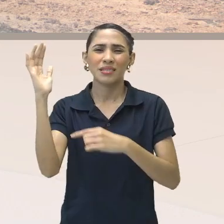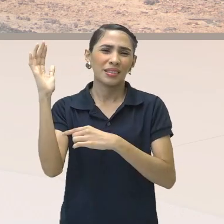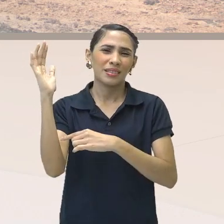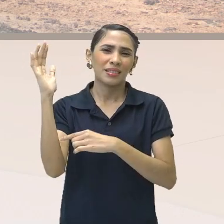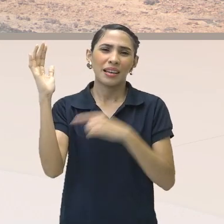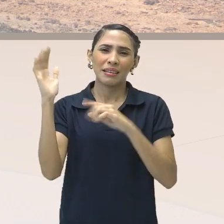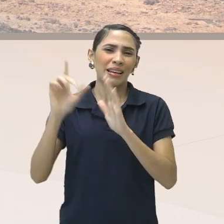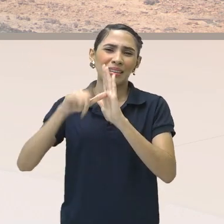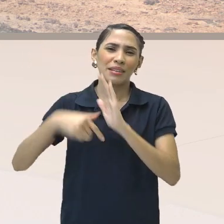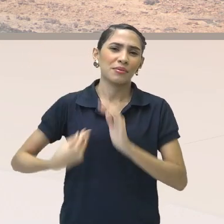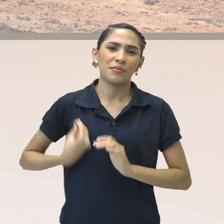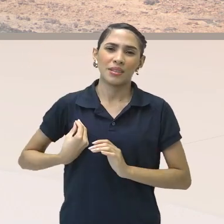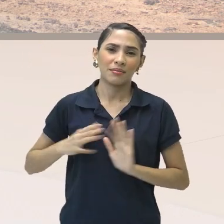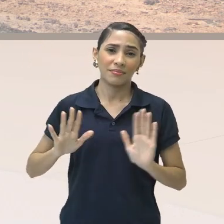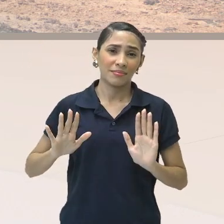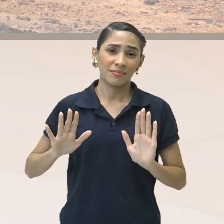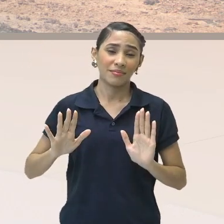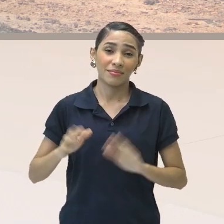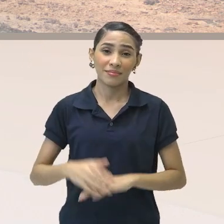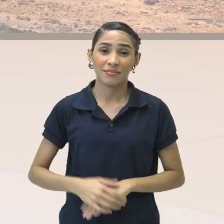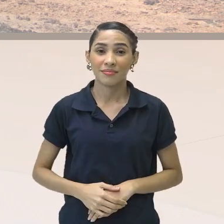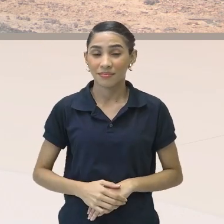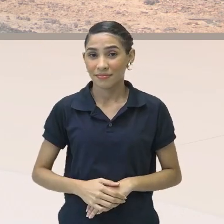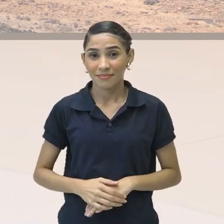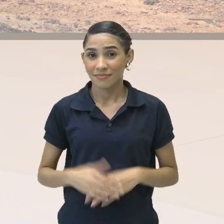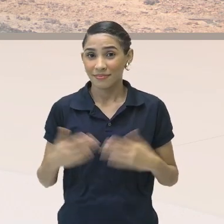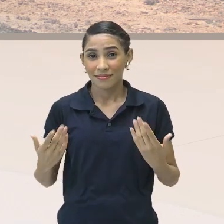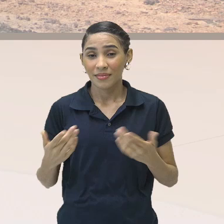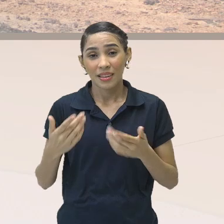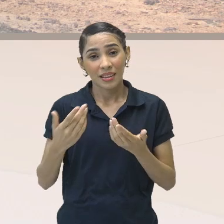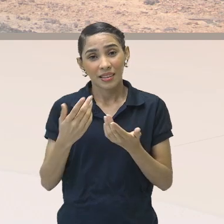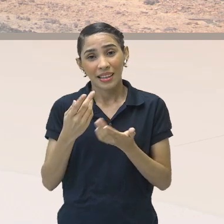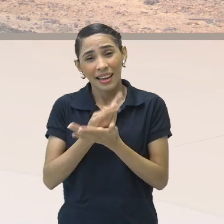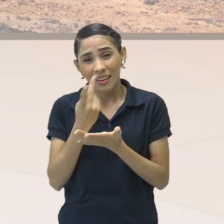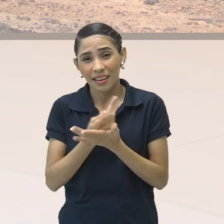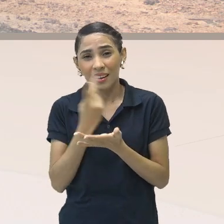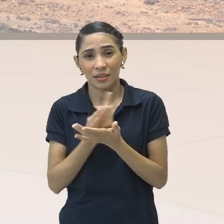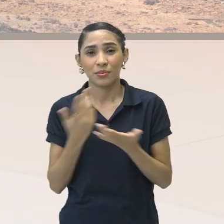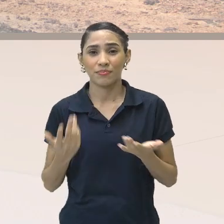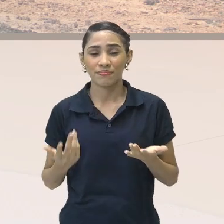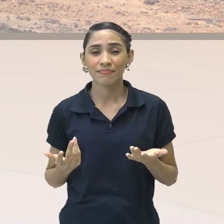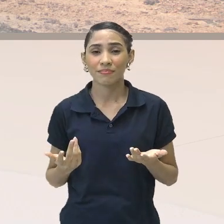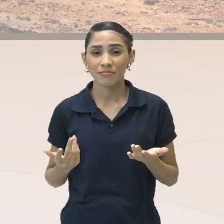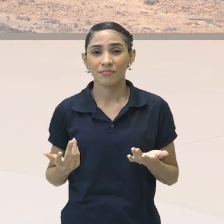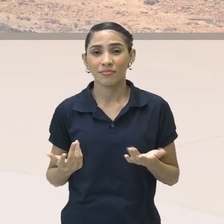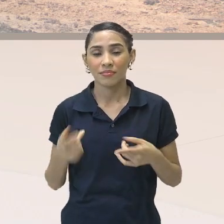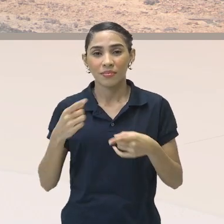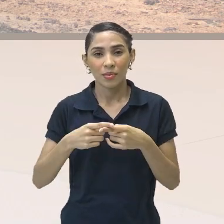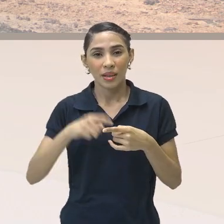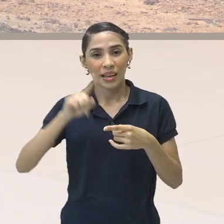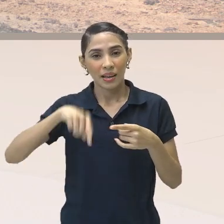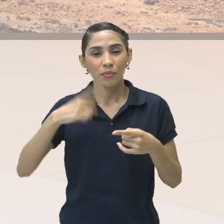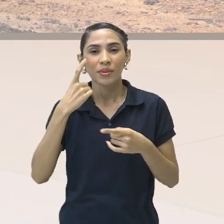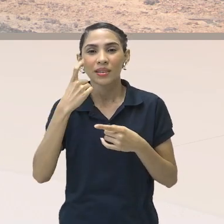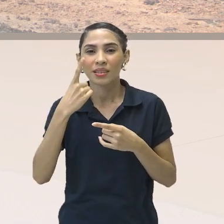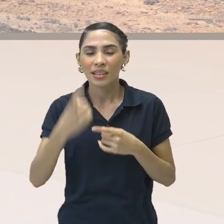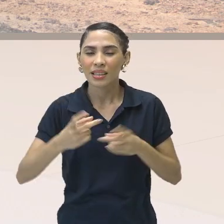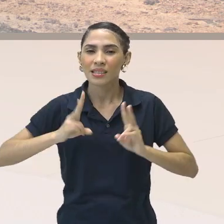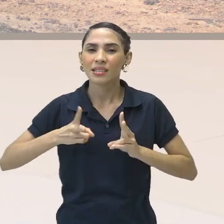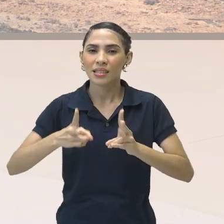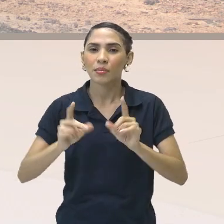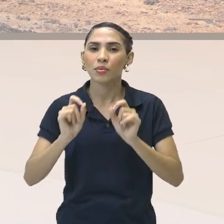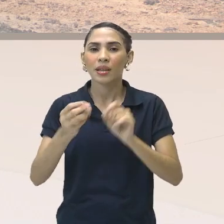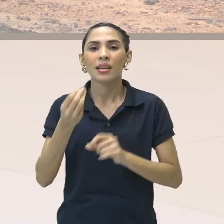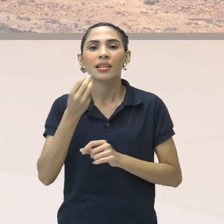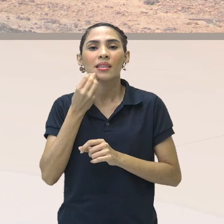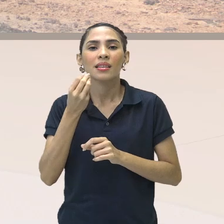é atraso de vida, né? Não tem como ser uma coisa nem outra, né? Exatamente essa busca, sempre